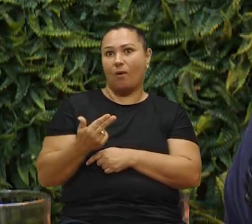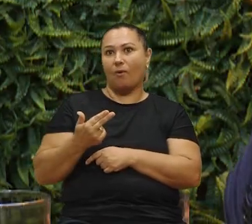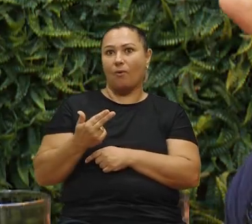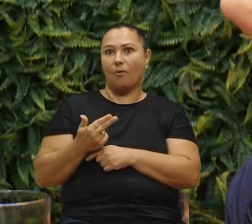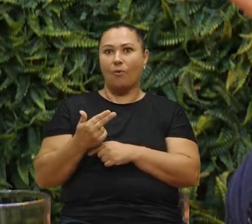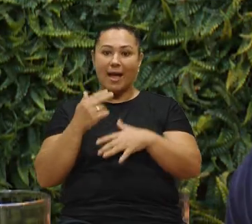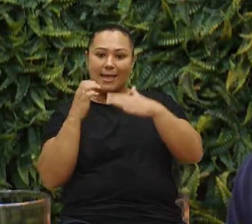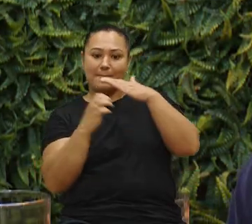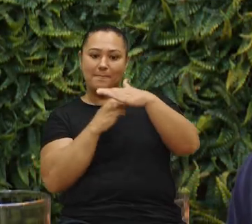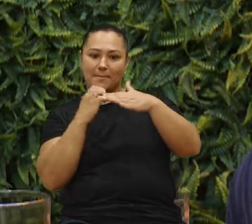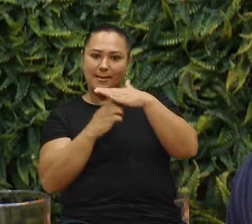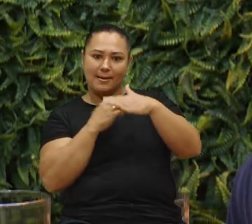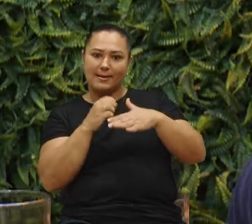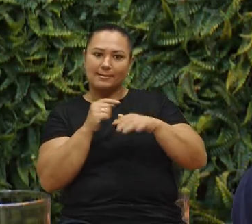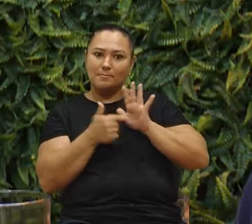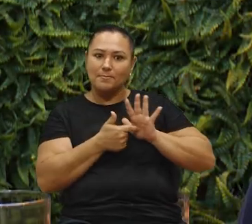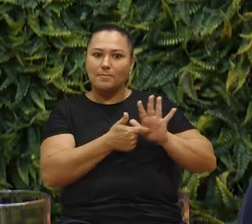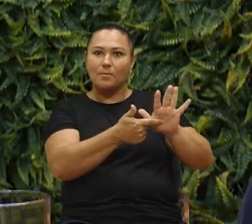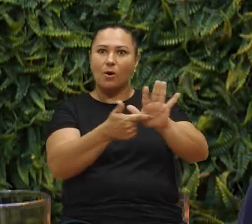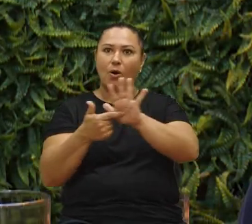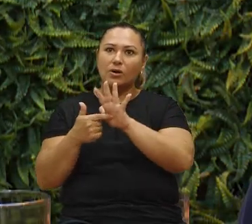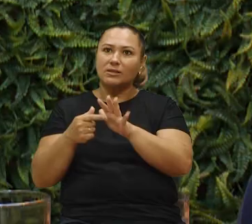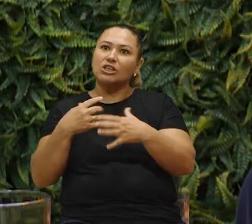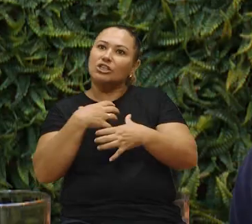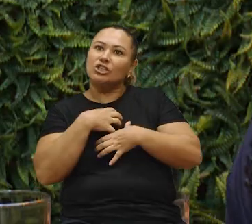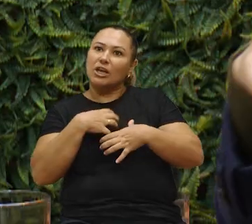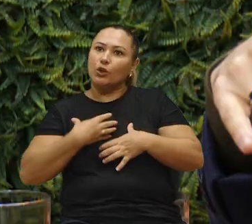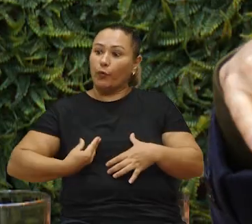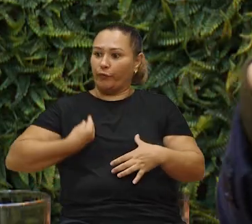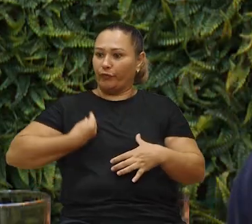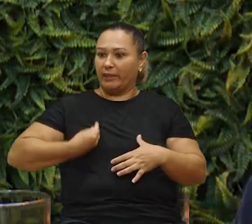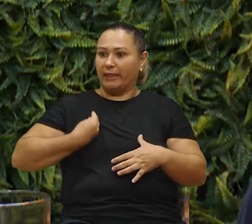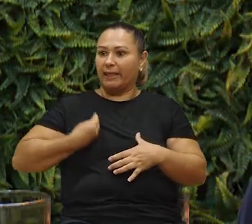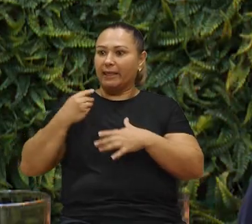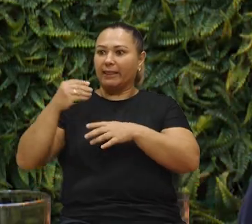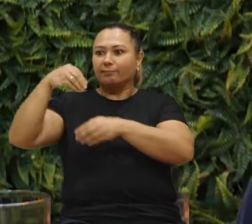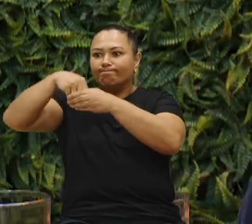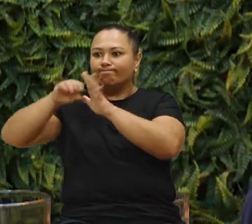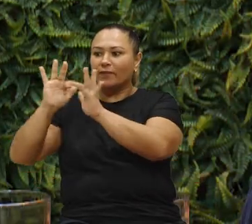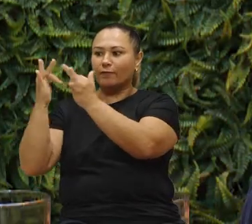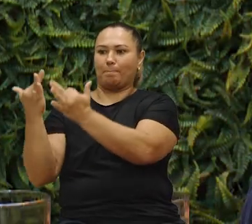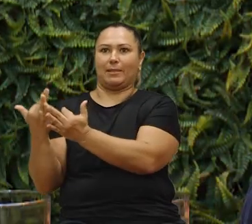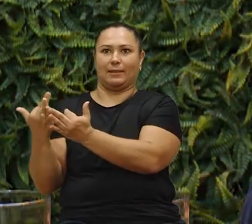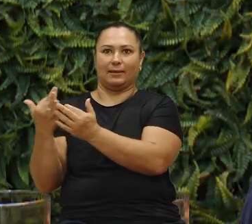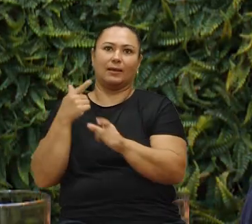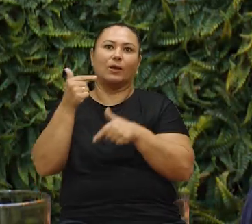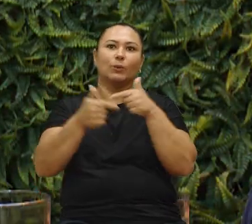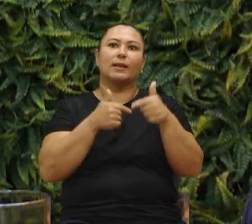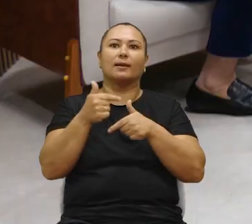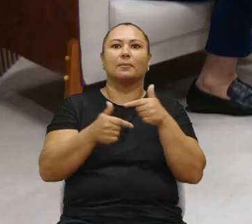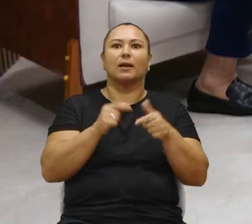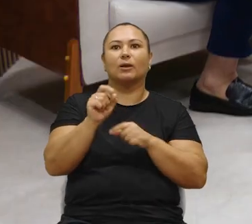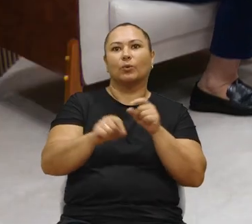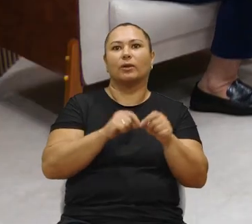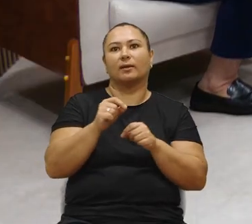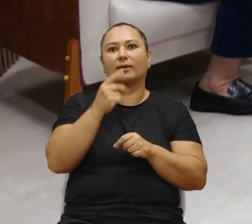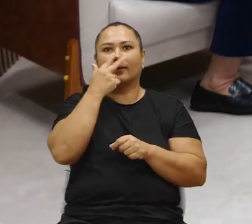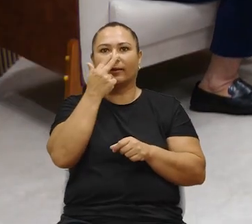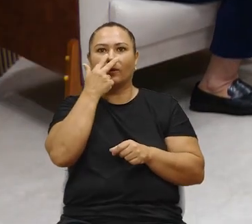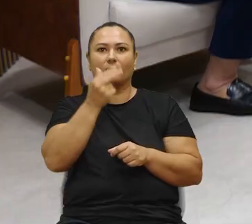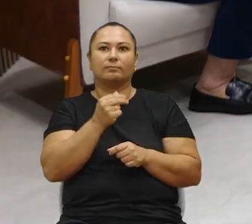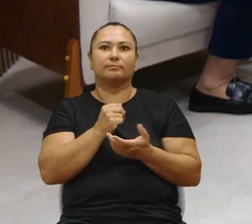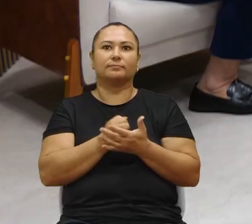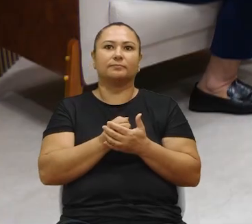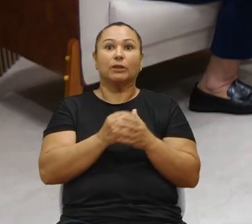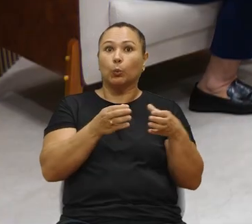o reflexo que elas têm na empresa, ela é determinado pela forma de vida que elas têm no âmbito familiar. Eu trabalho geralmente